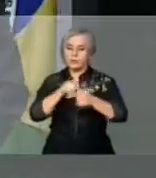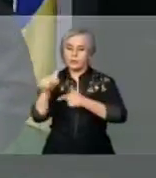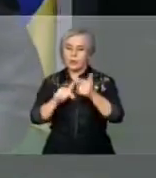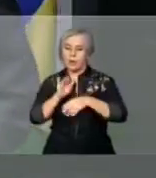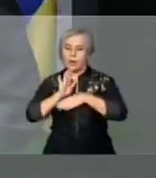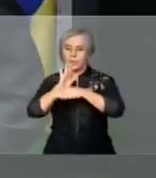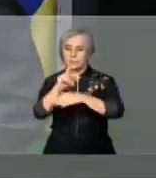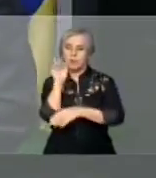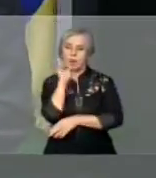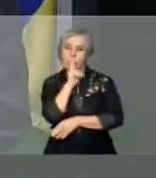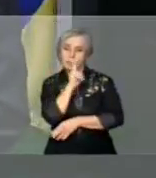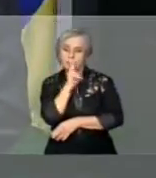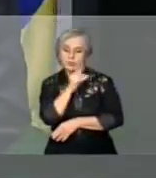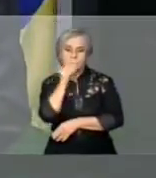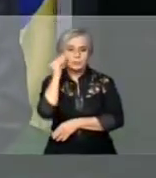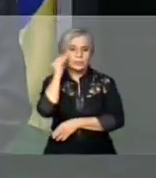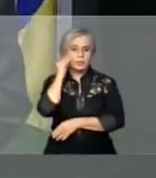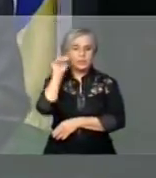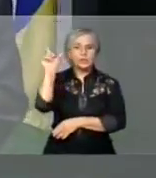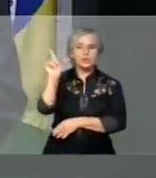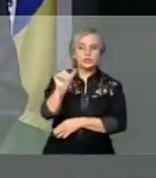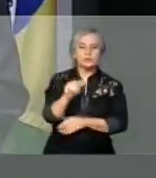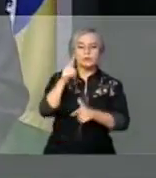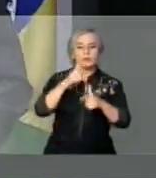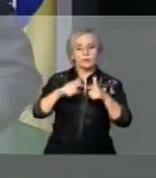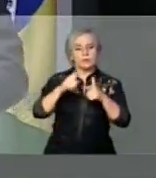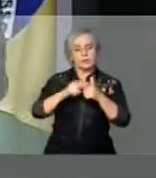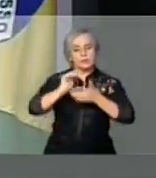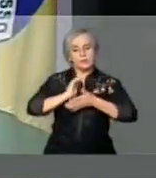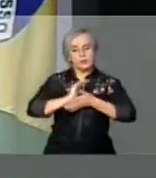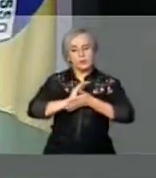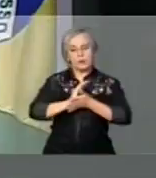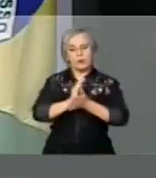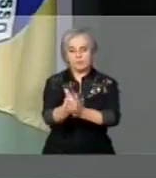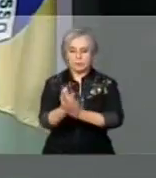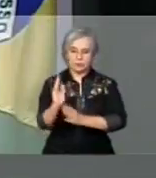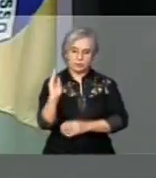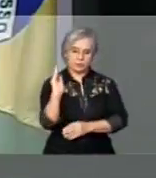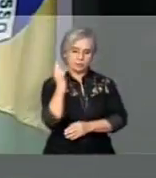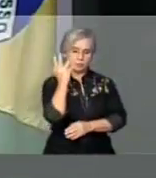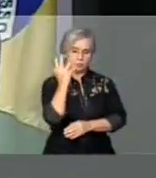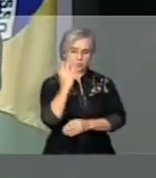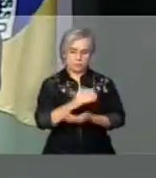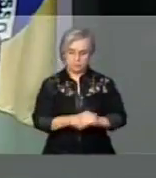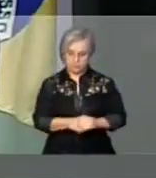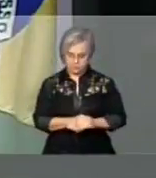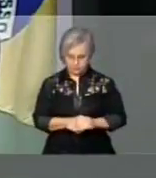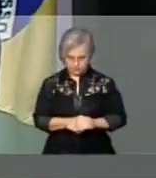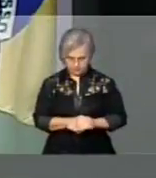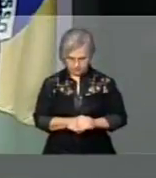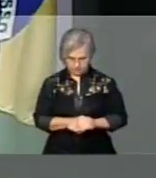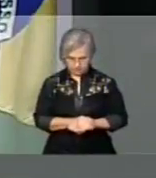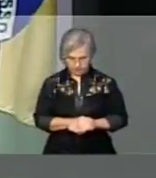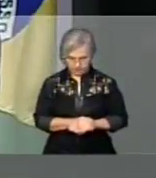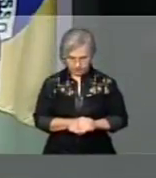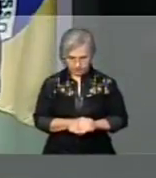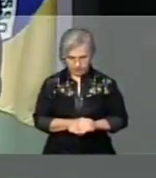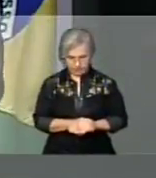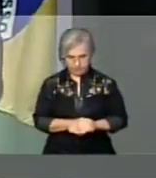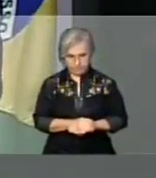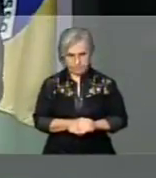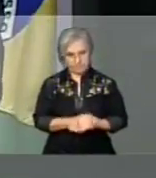emergencial, para tentar, pelo menos, minimizar situações ou precaver situações dessa natureza. Por